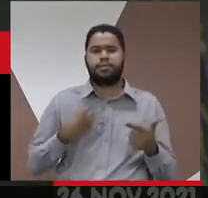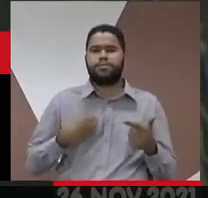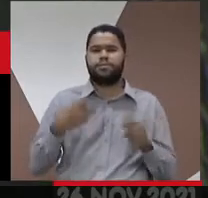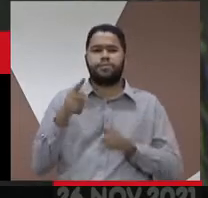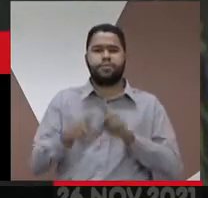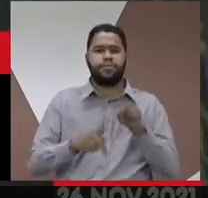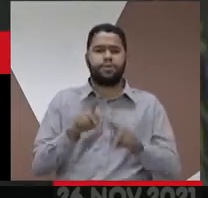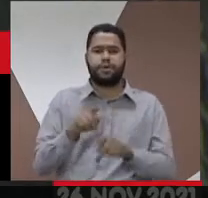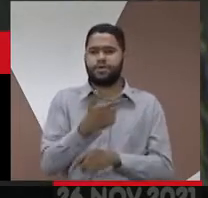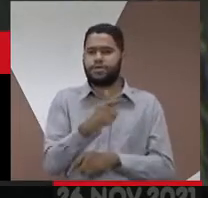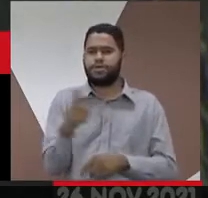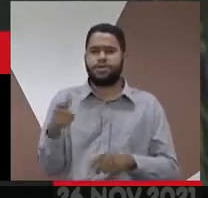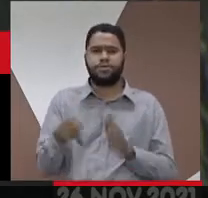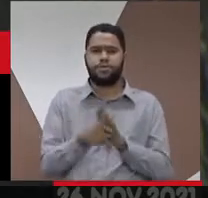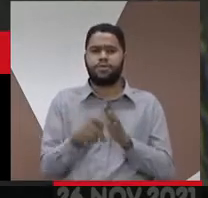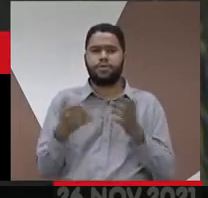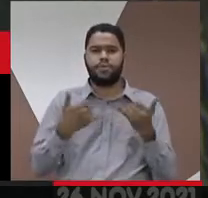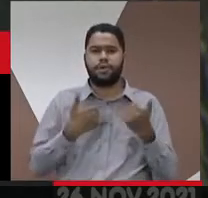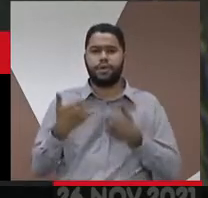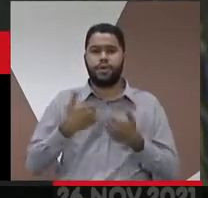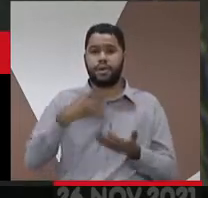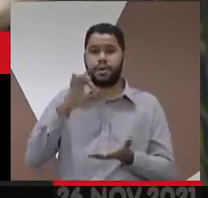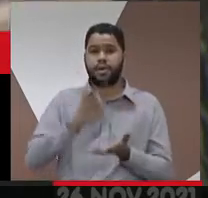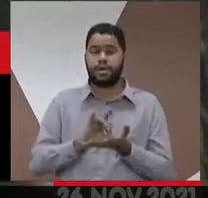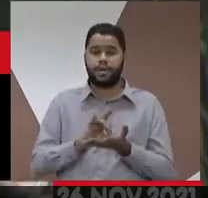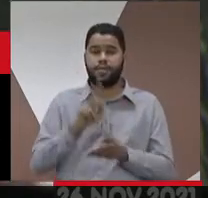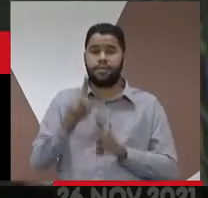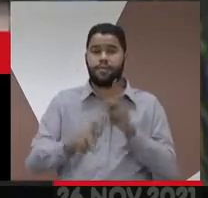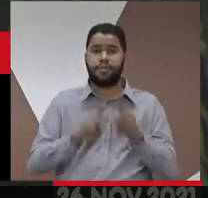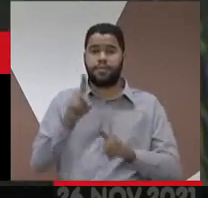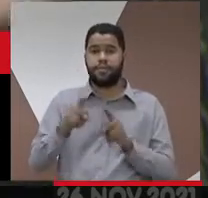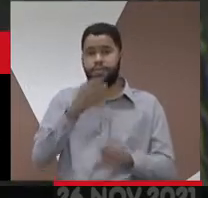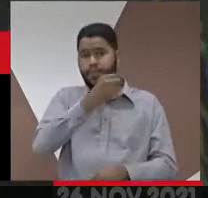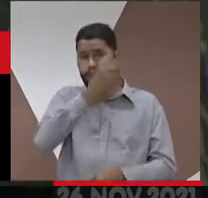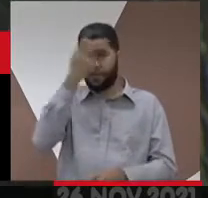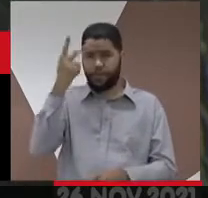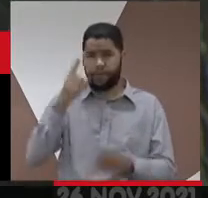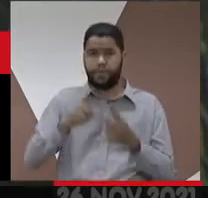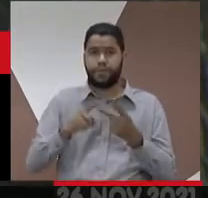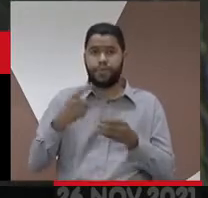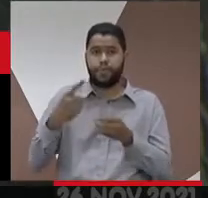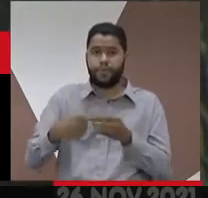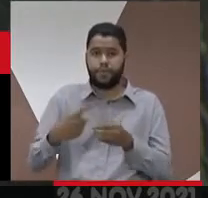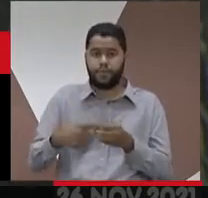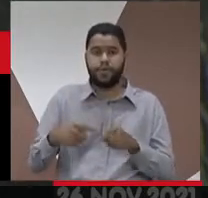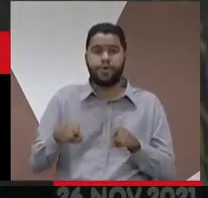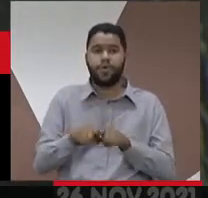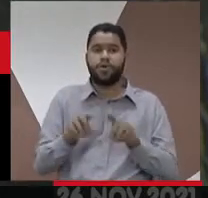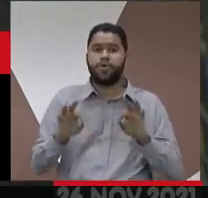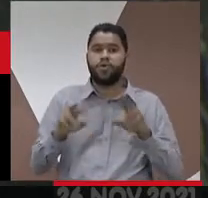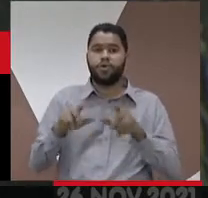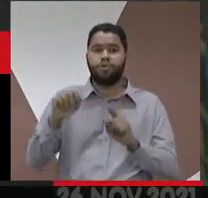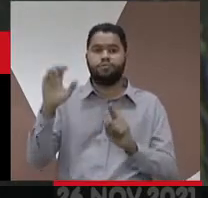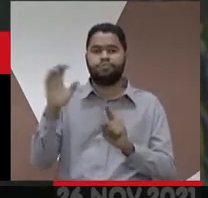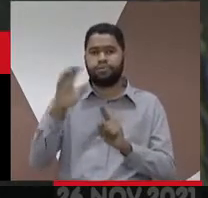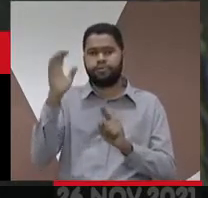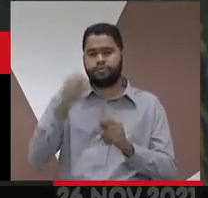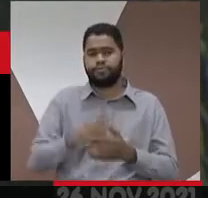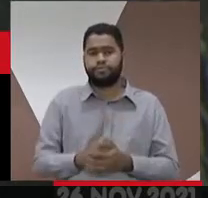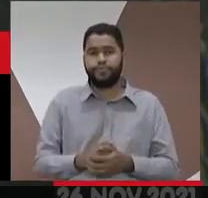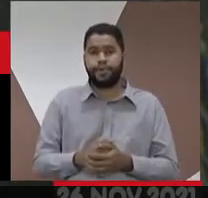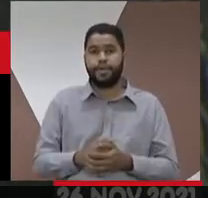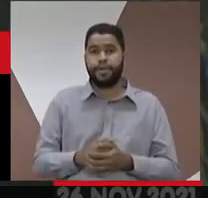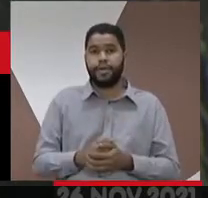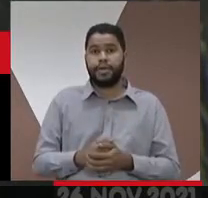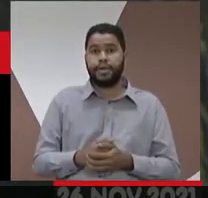popular, não tem escuta real da população, dos prefeitos, dos municípios, todos impactados. Então, presidente,